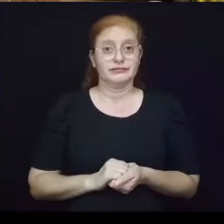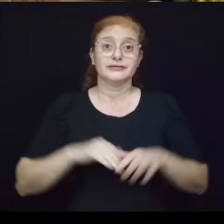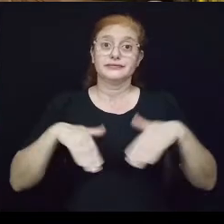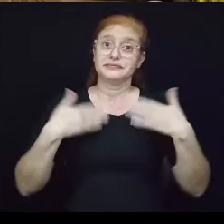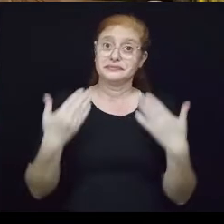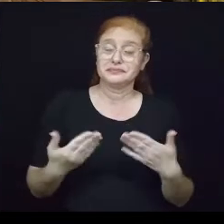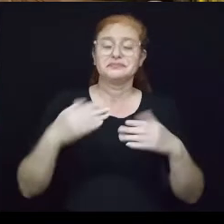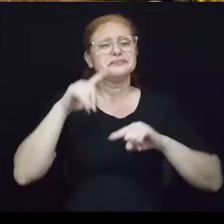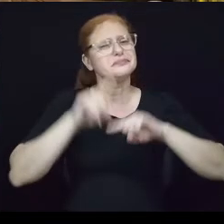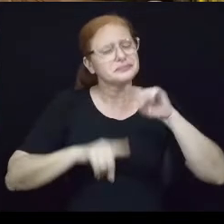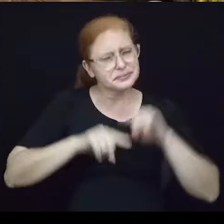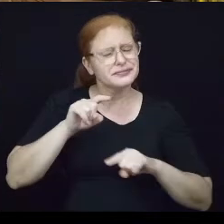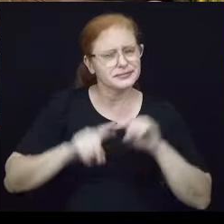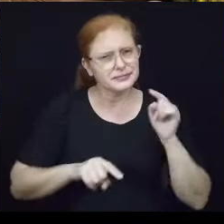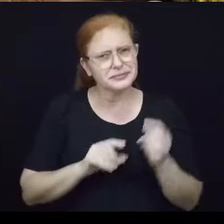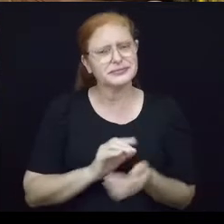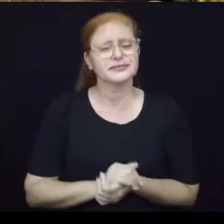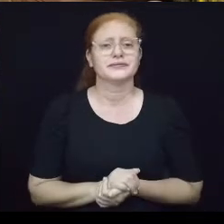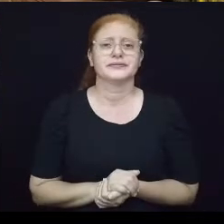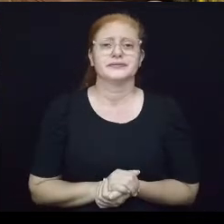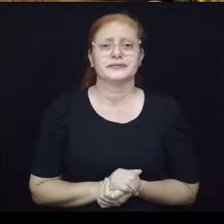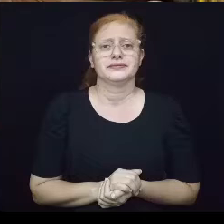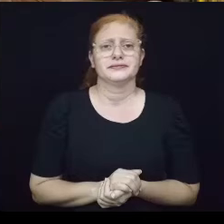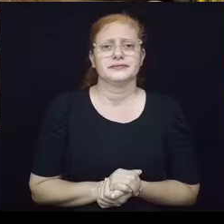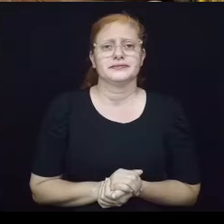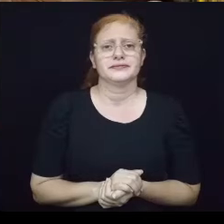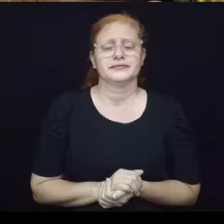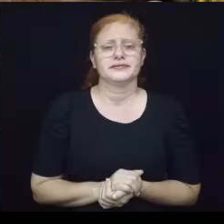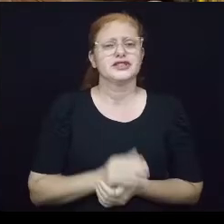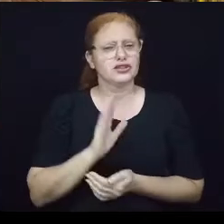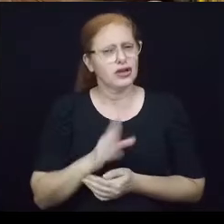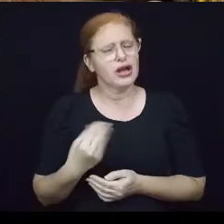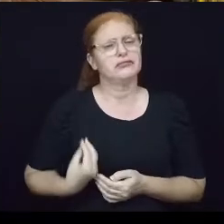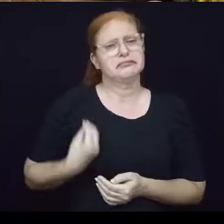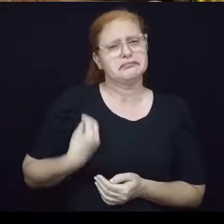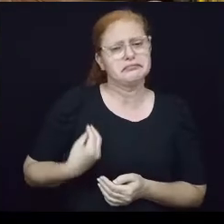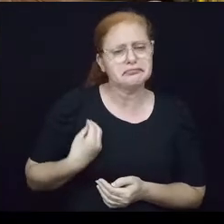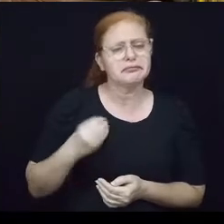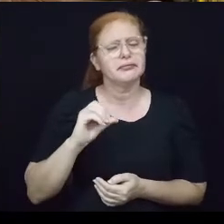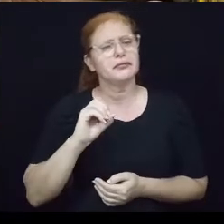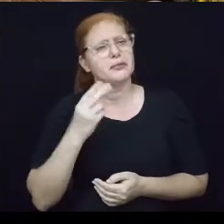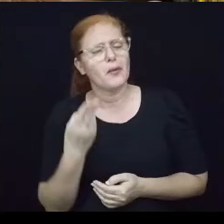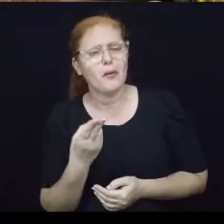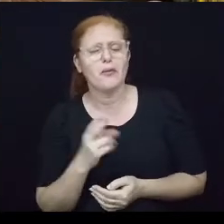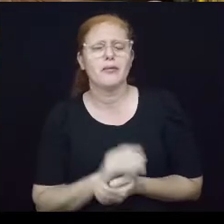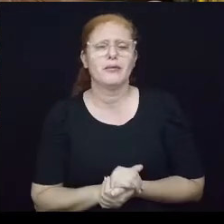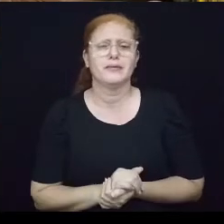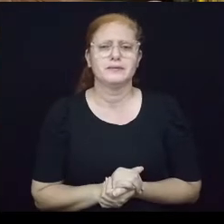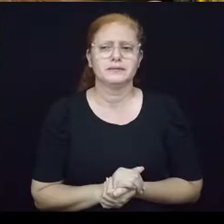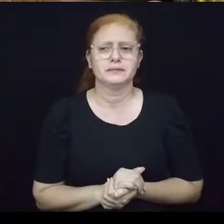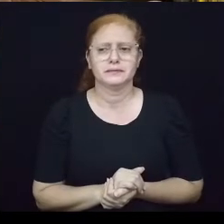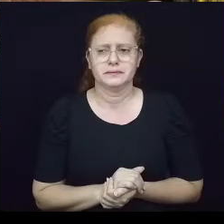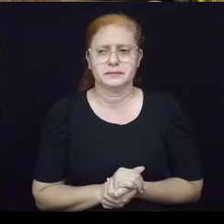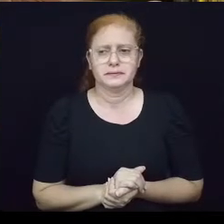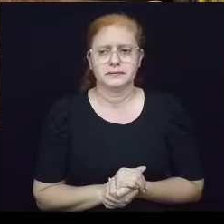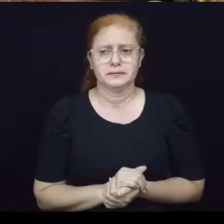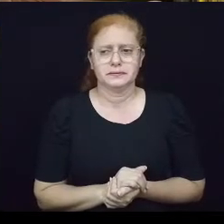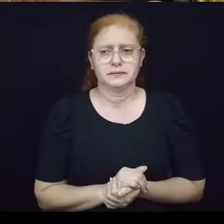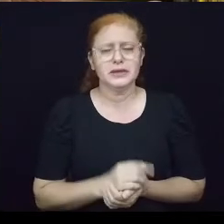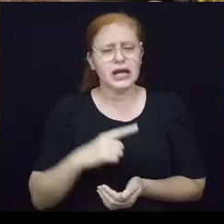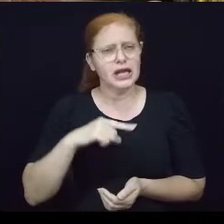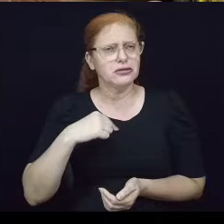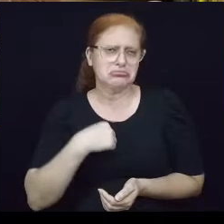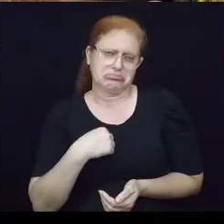E essas ferramentas, elas já existiam ou foi havendo uma... Não, estou